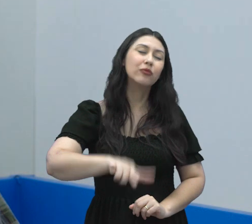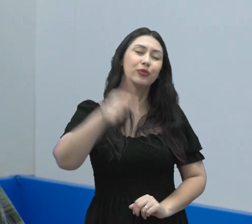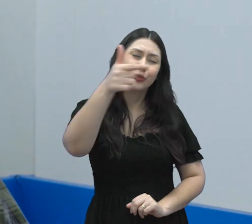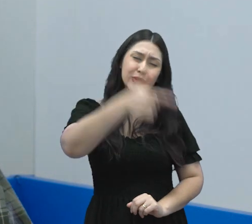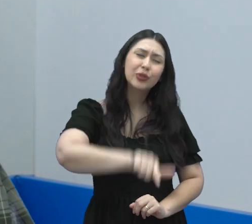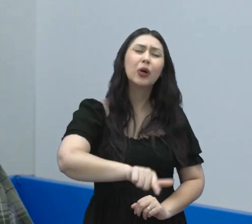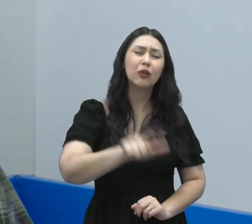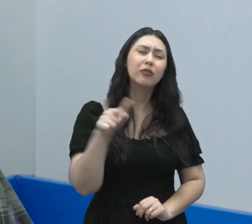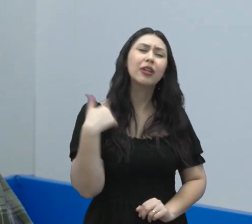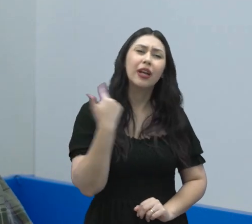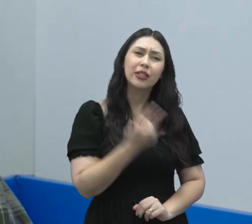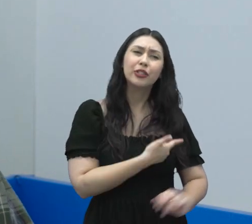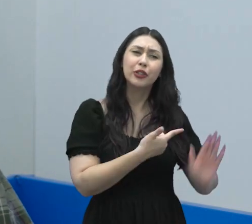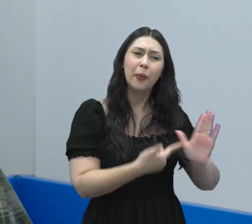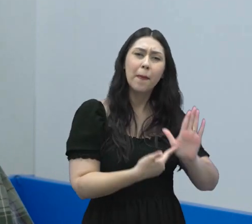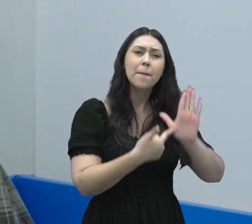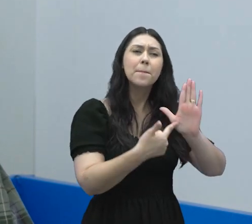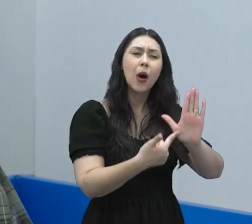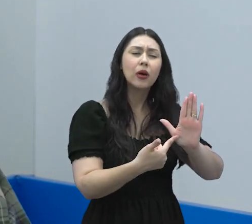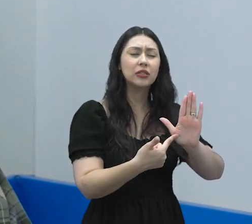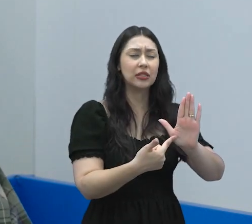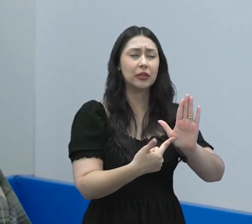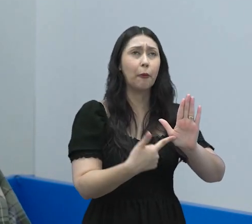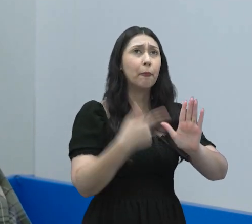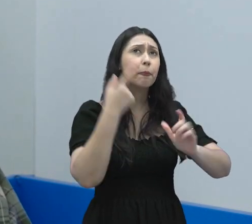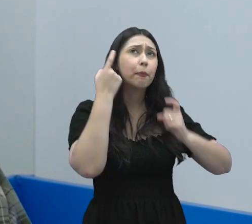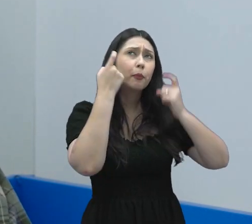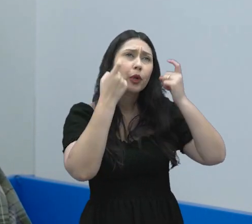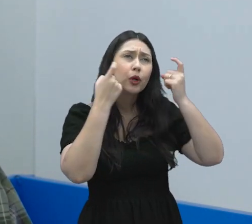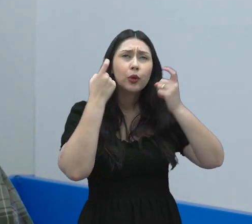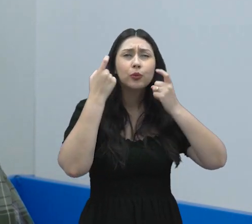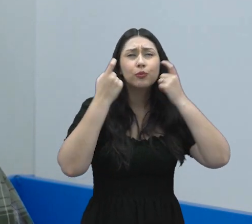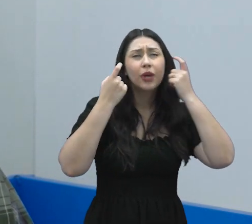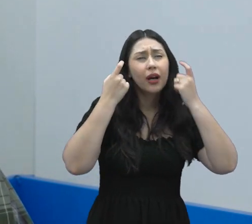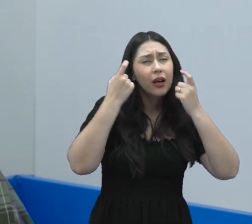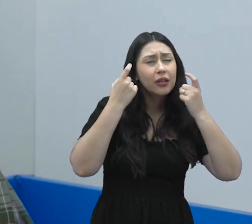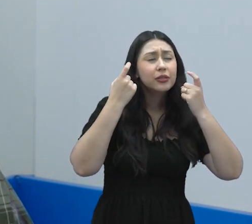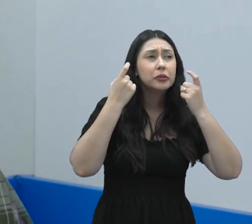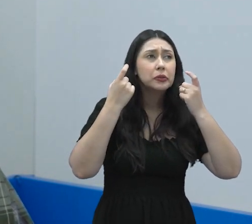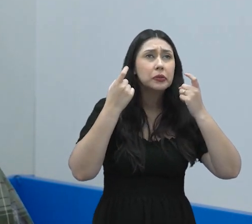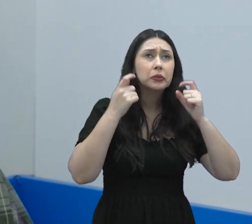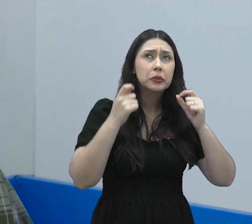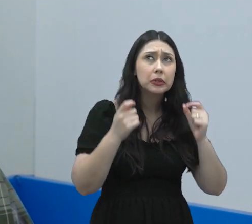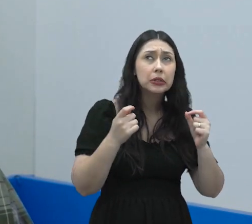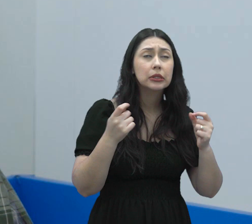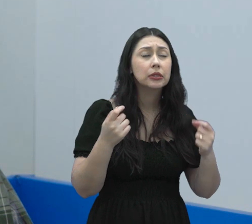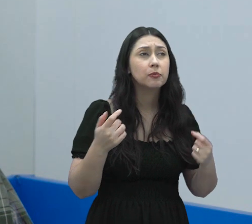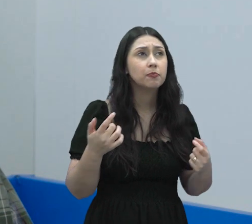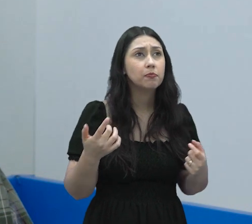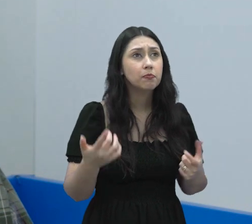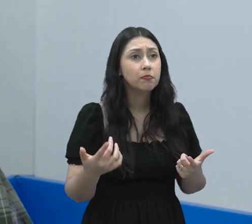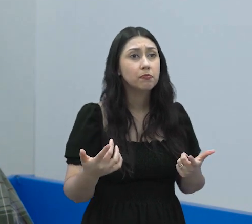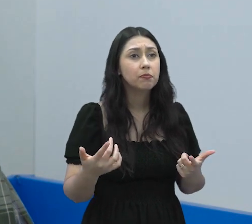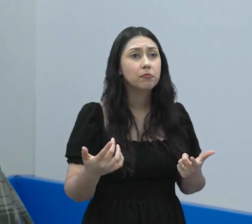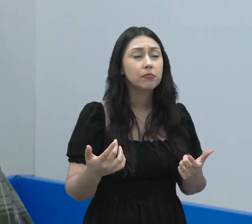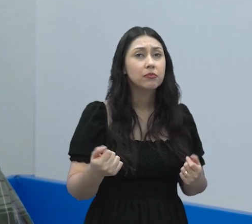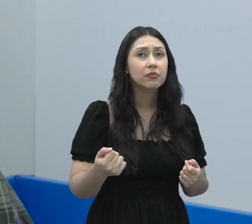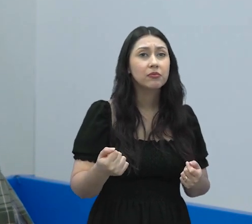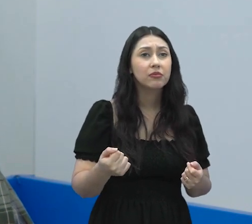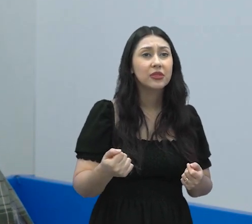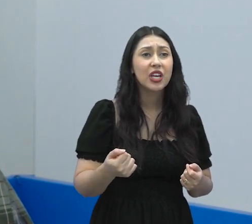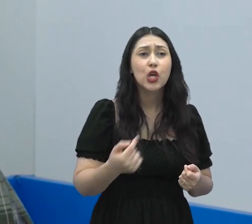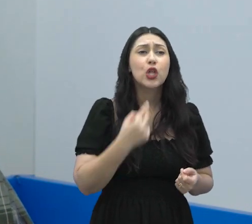R's todos que a gente coloca com a preocupação de não termos